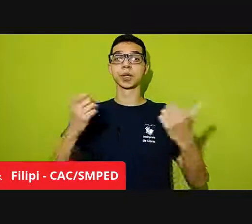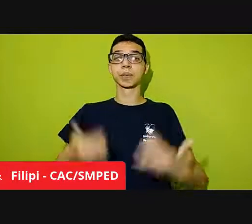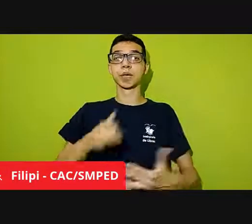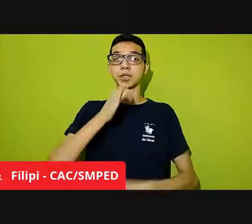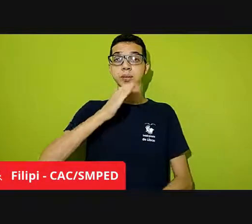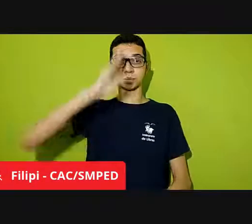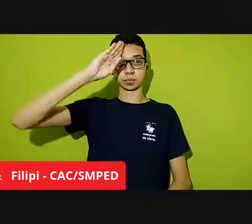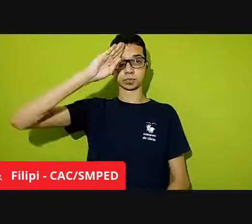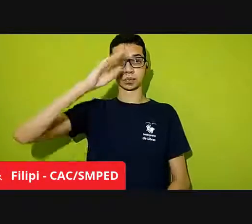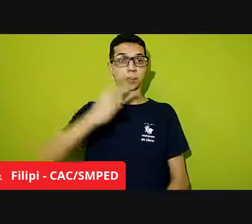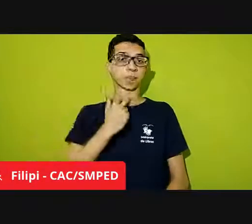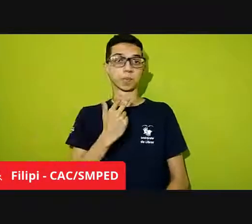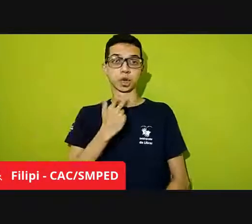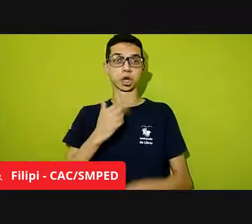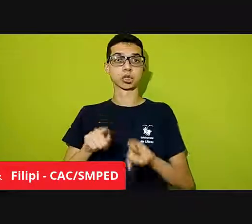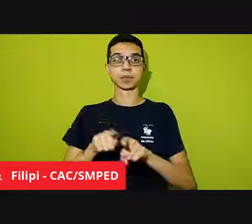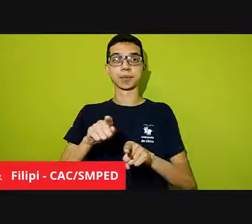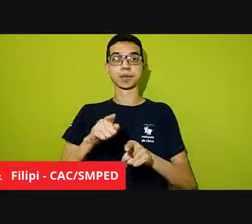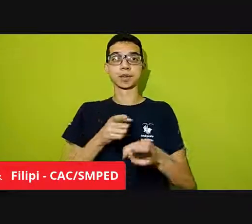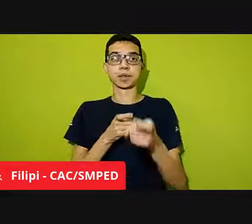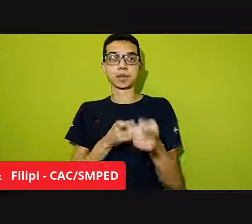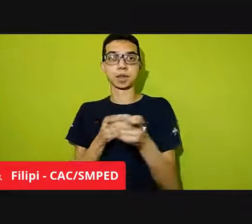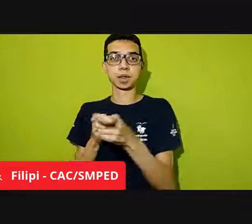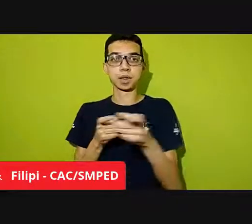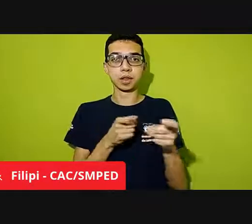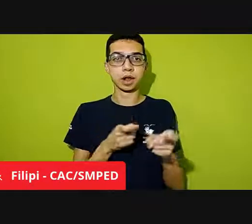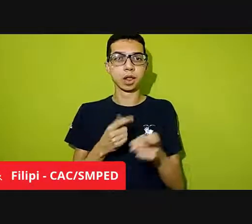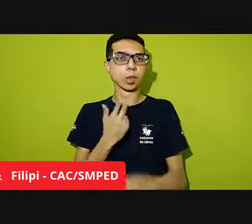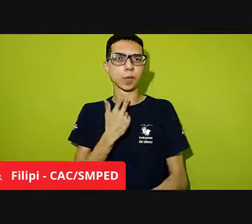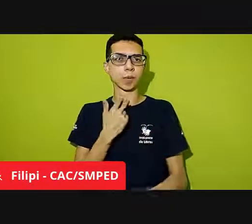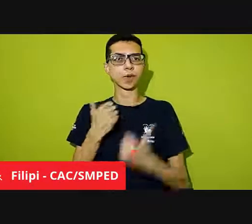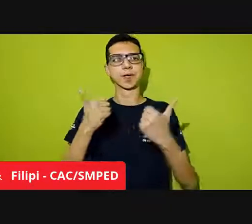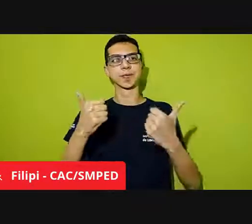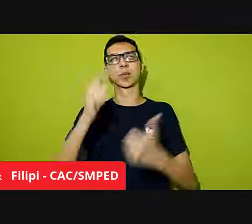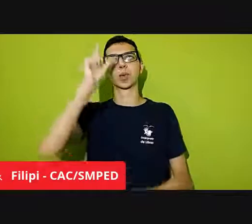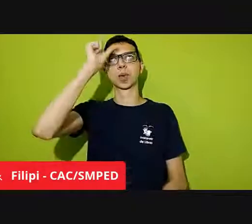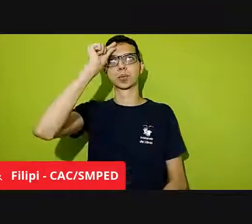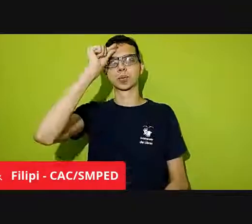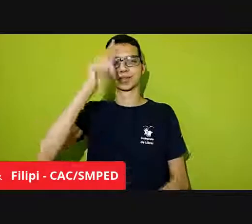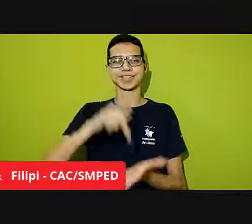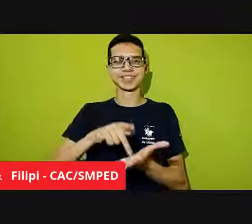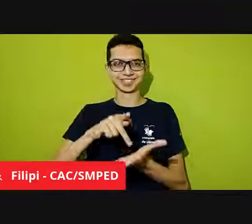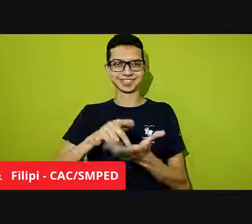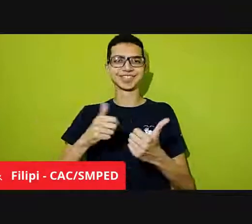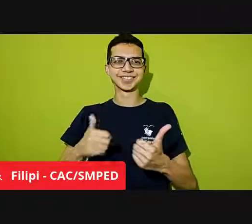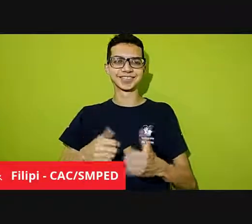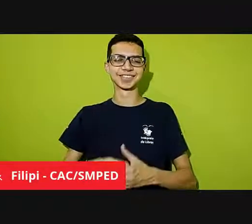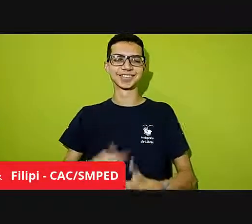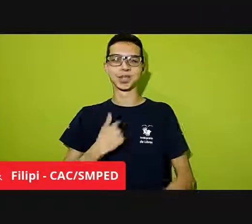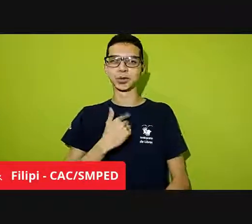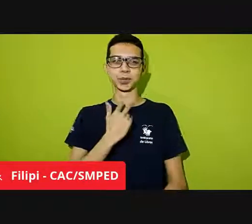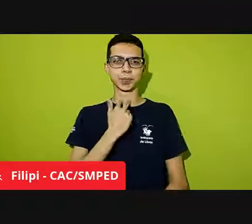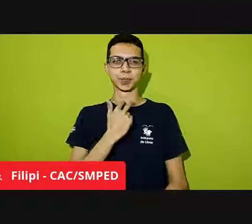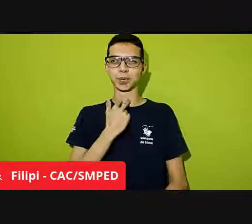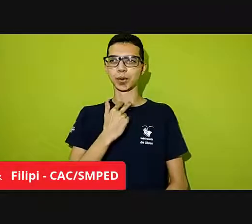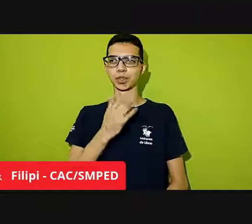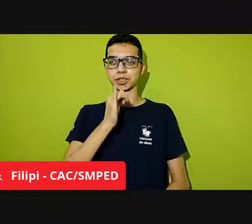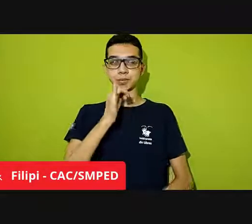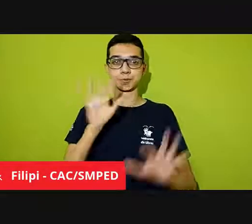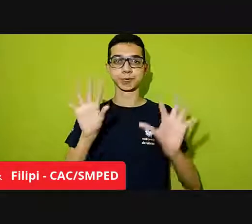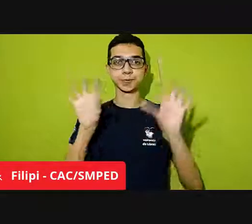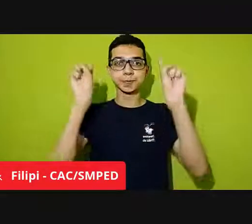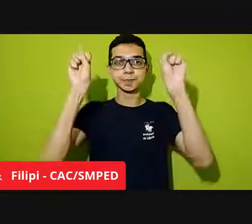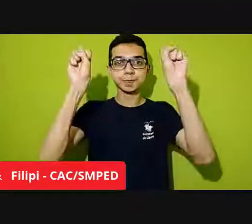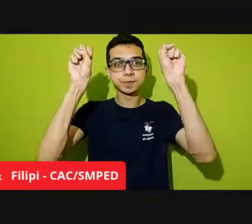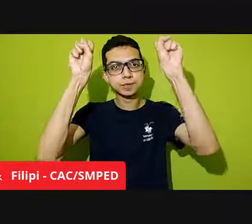exército, você não pode manipular armas, e eu não posso. Que bom, né, gente? Nem queria. Eu não posso ficar pendurado assim com os braços,